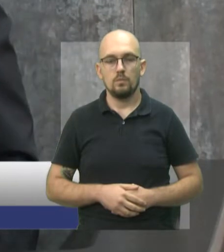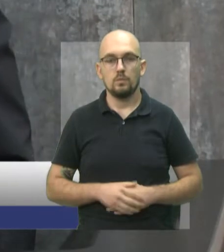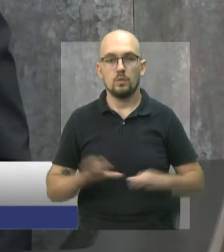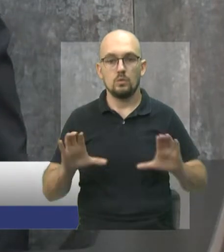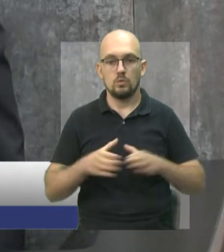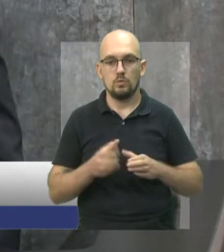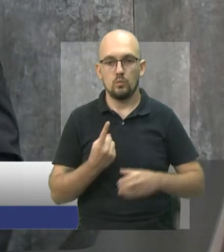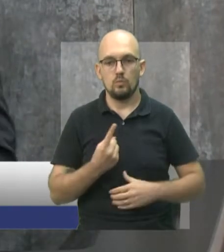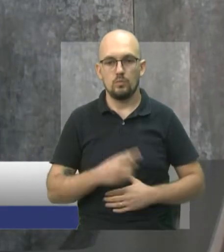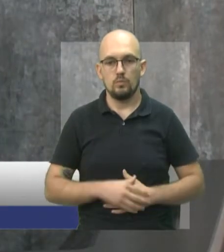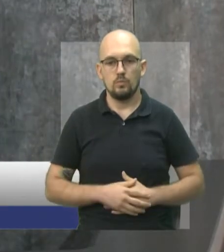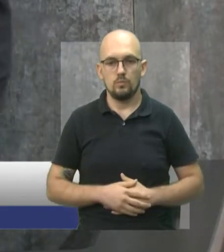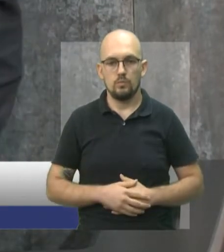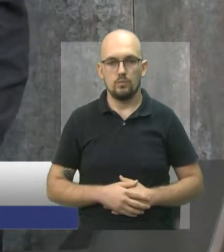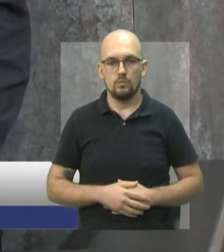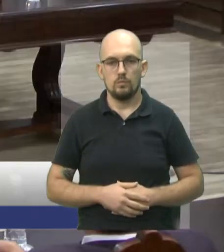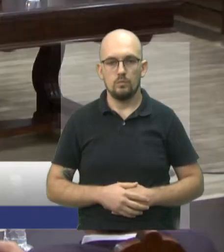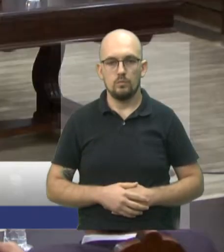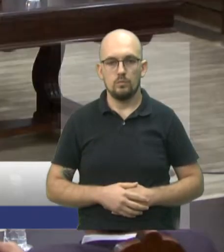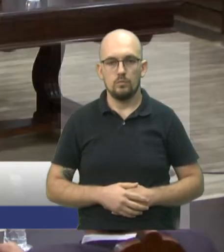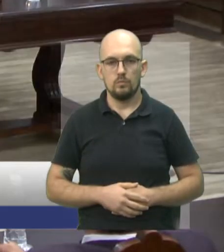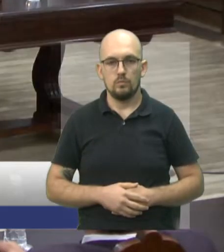Chapa 1.